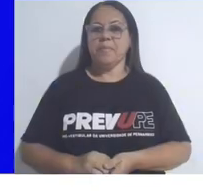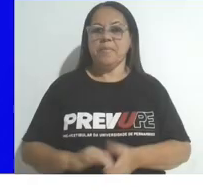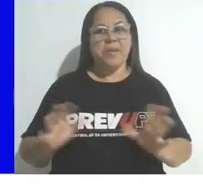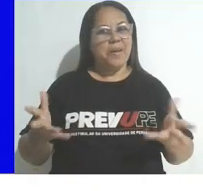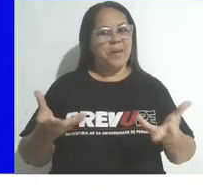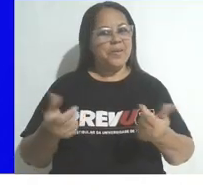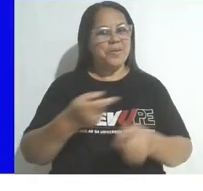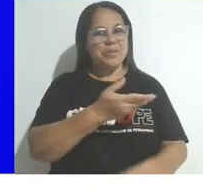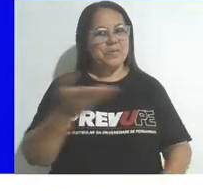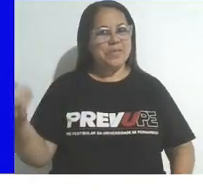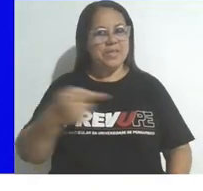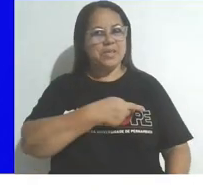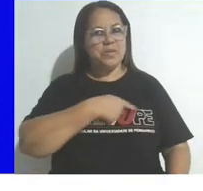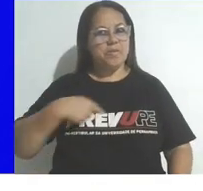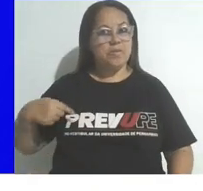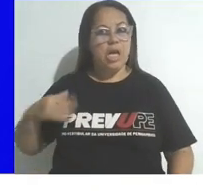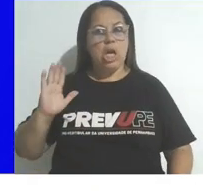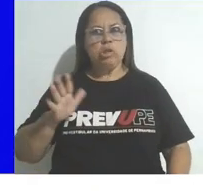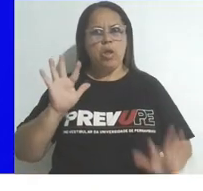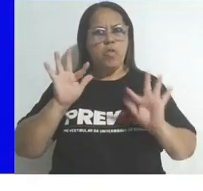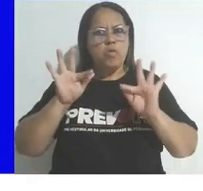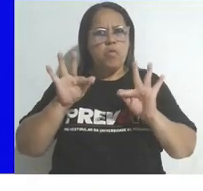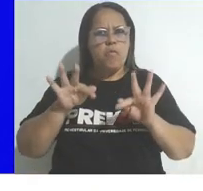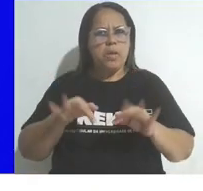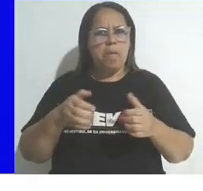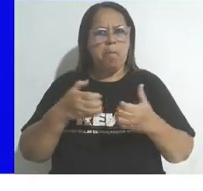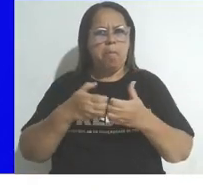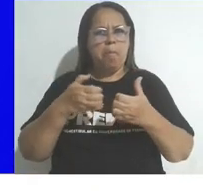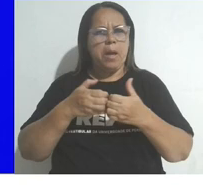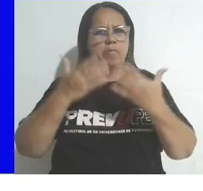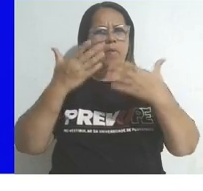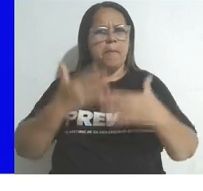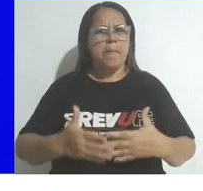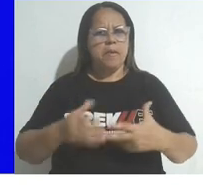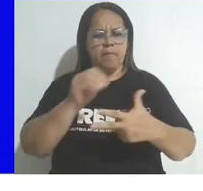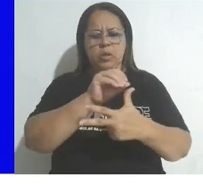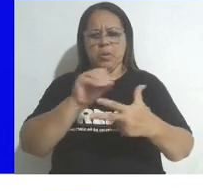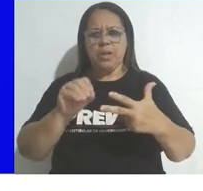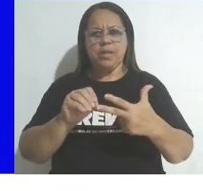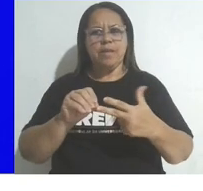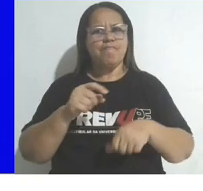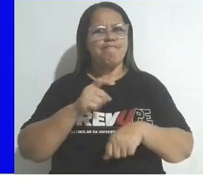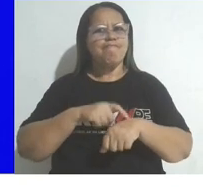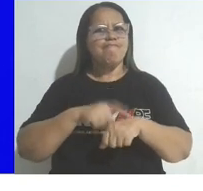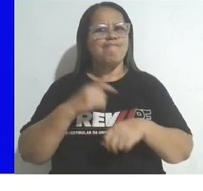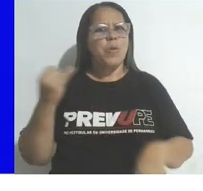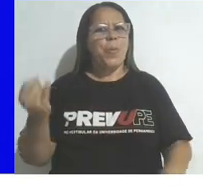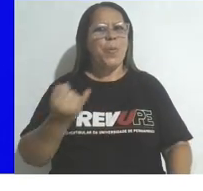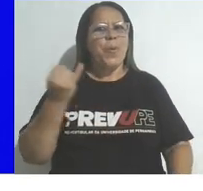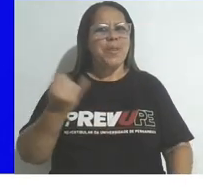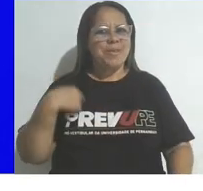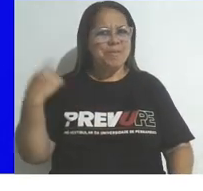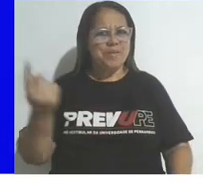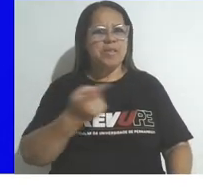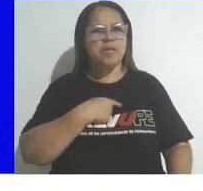E aí, galera do Prevup, estamos aí na reta final, bem pertinho da prova do Enem, e esse é um momento muito importante para a gente, tá?